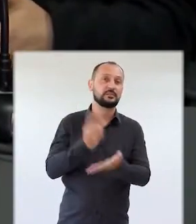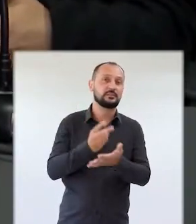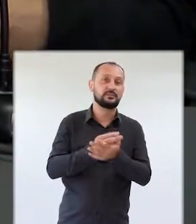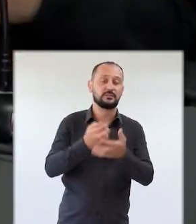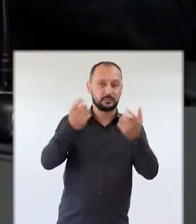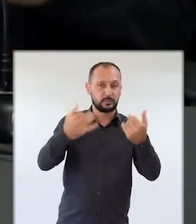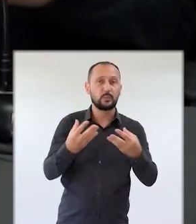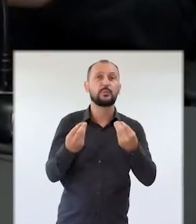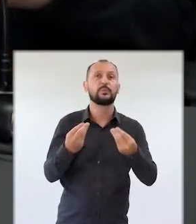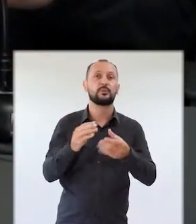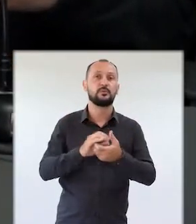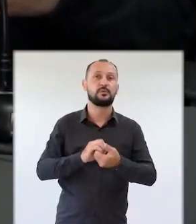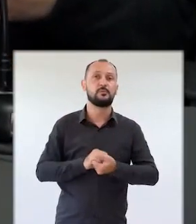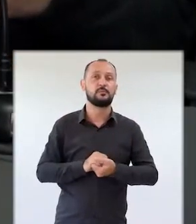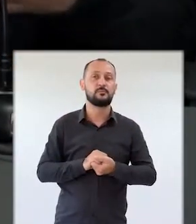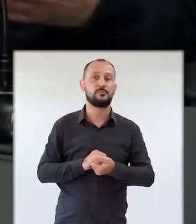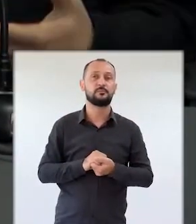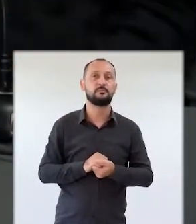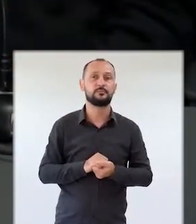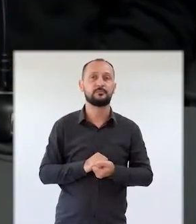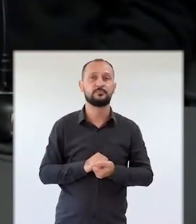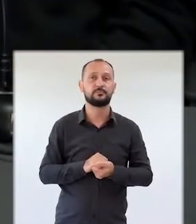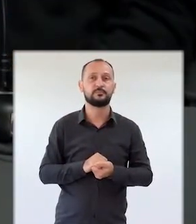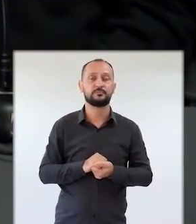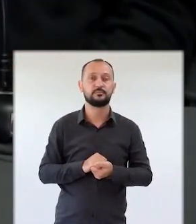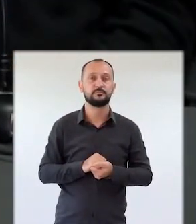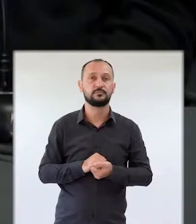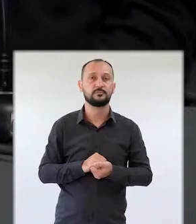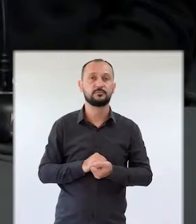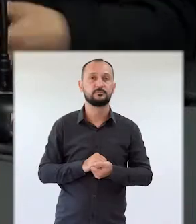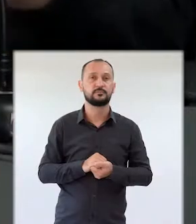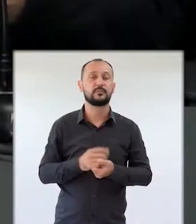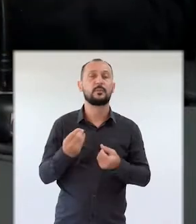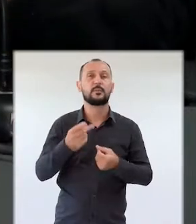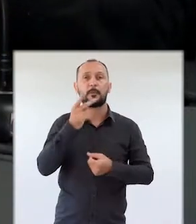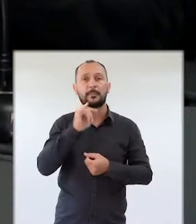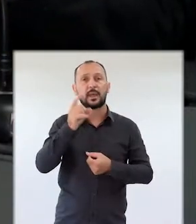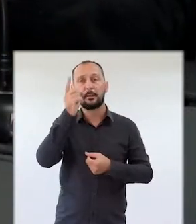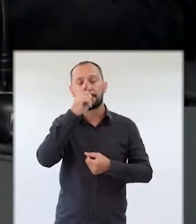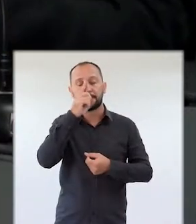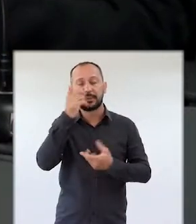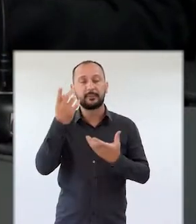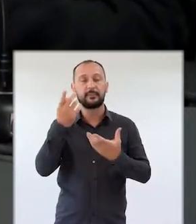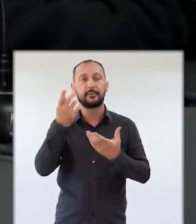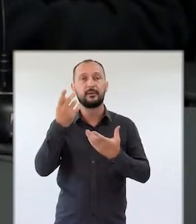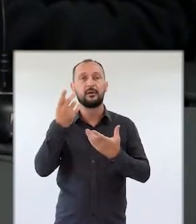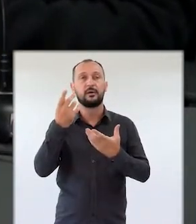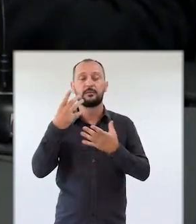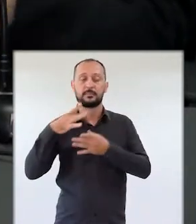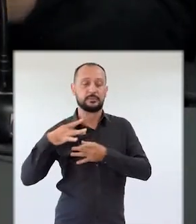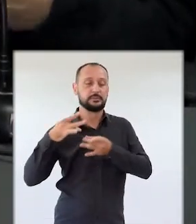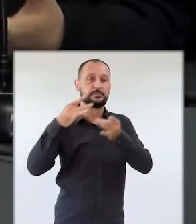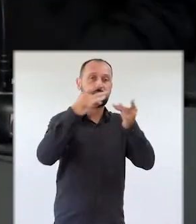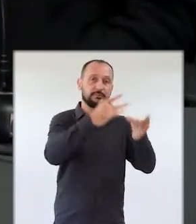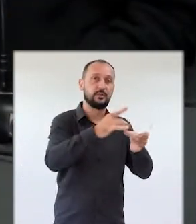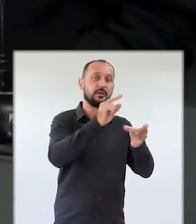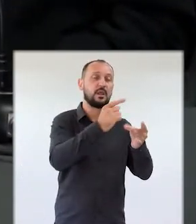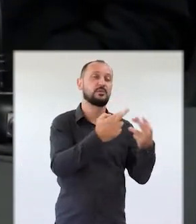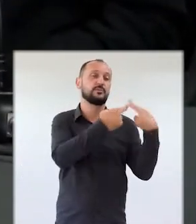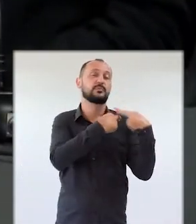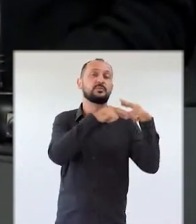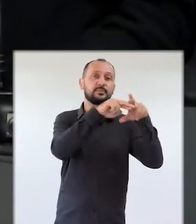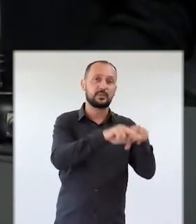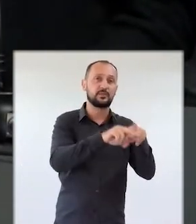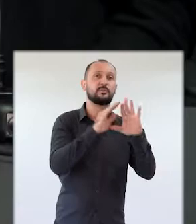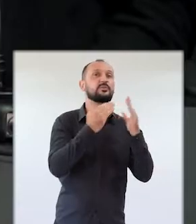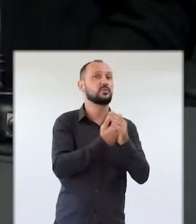que muitos pais transferem 100% para a escola. Então, isso é equivocado. E aí existe um equívoco, né, não, nessa